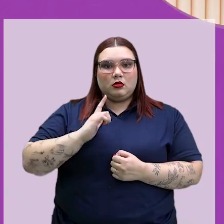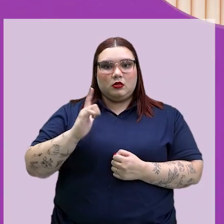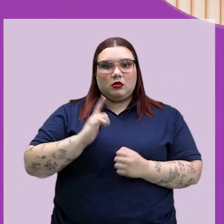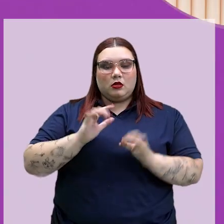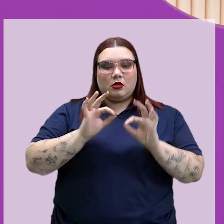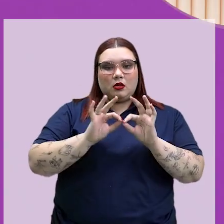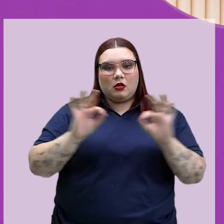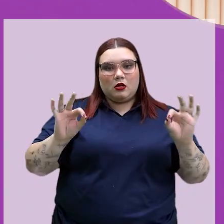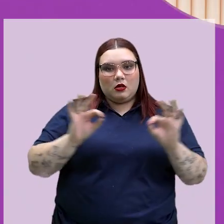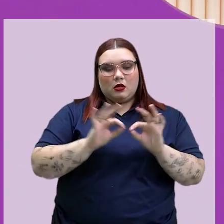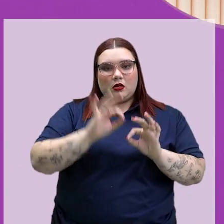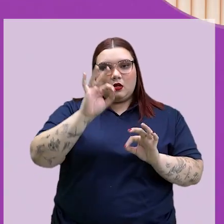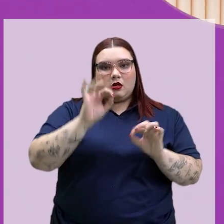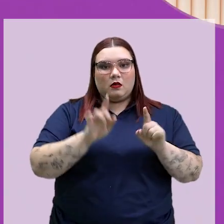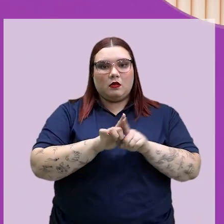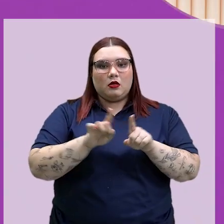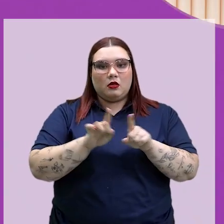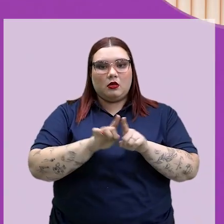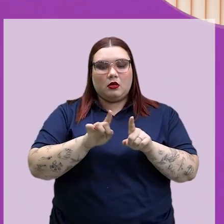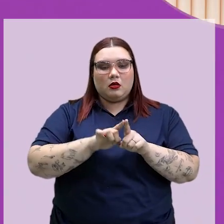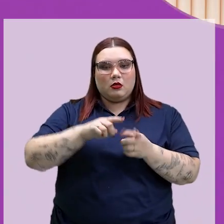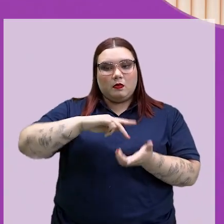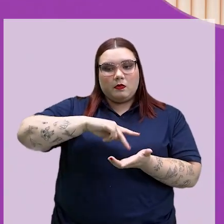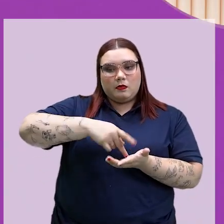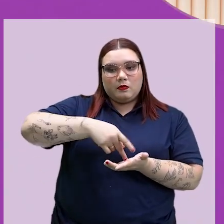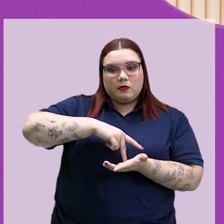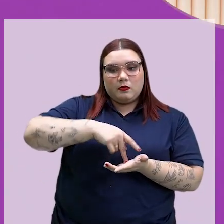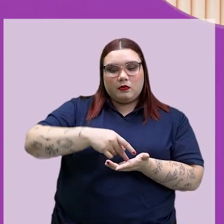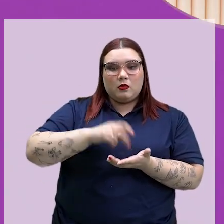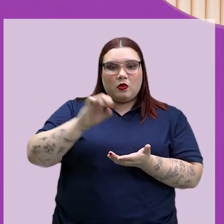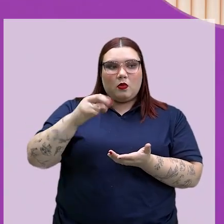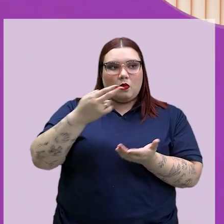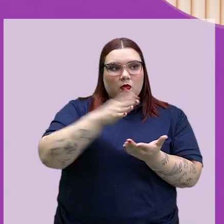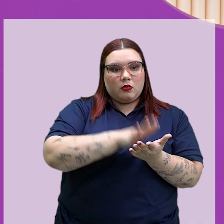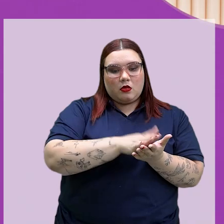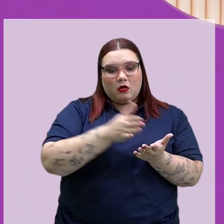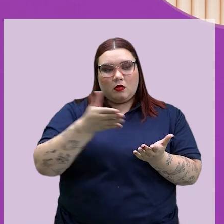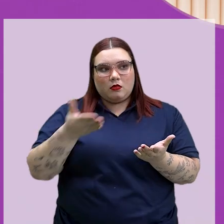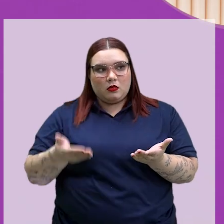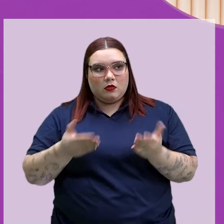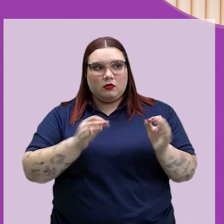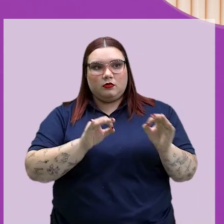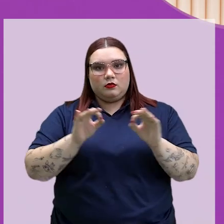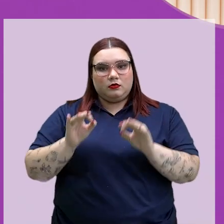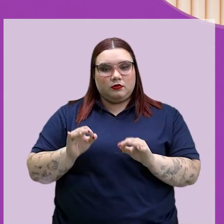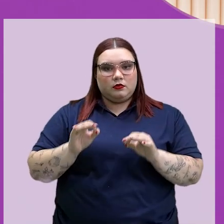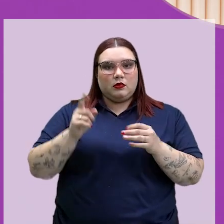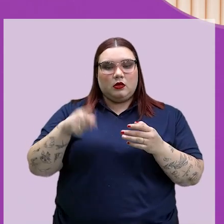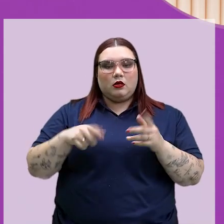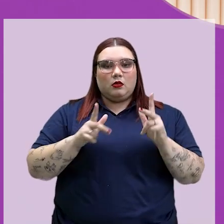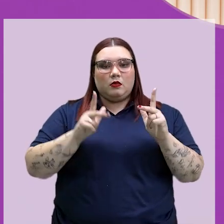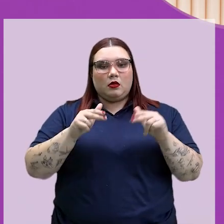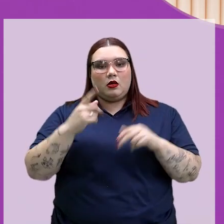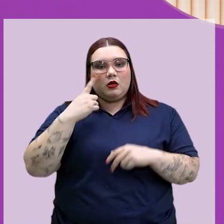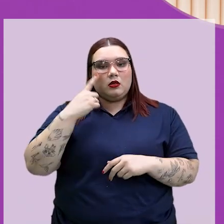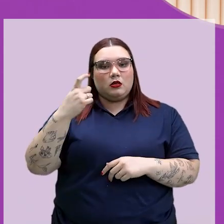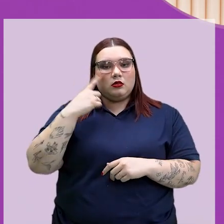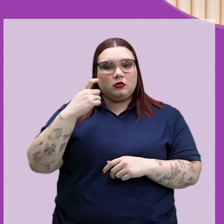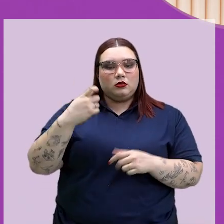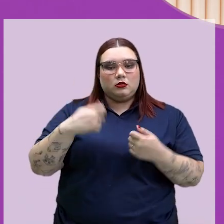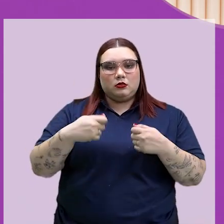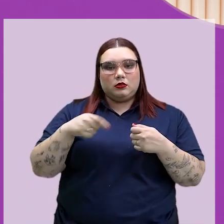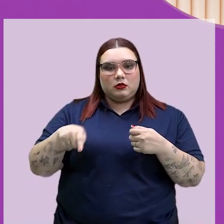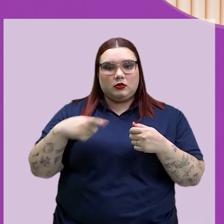régua e transferidor. E também, se quiser ter um compasso para o círculo ficar bonitinho, também é sempre interessante também ter